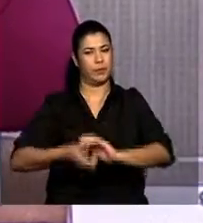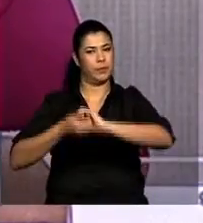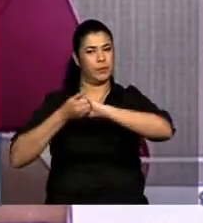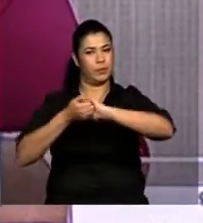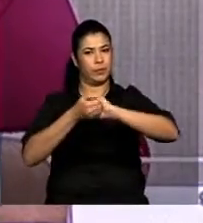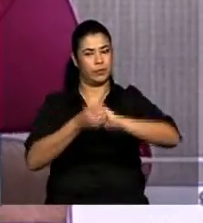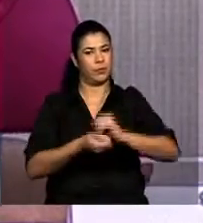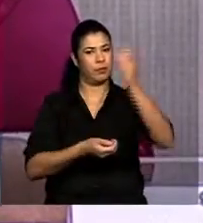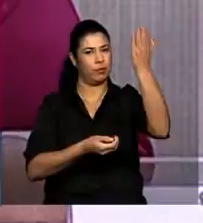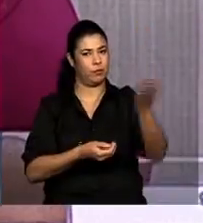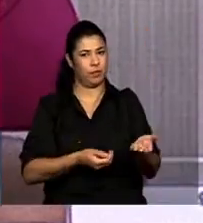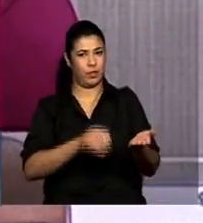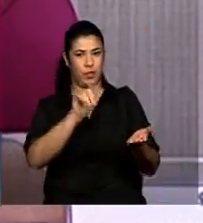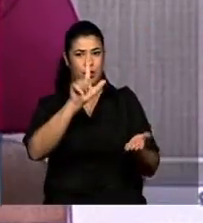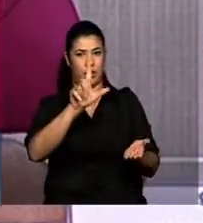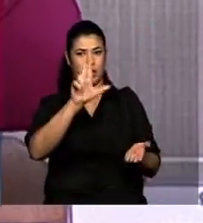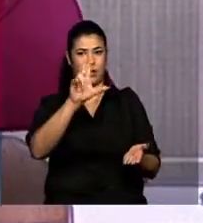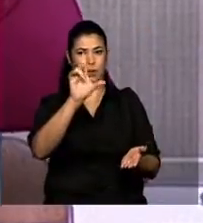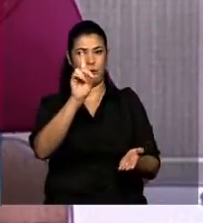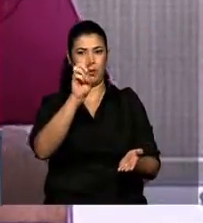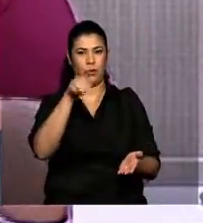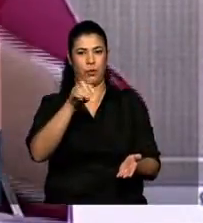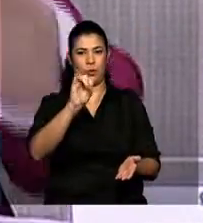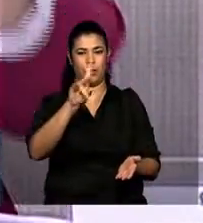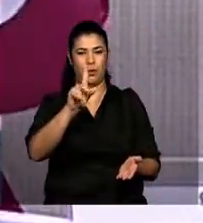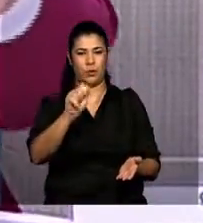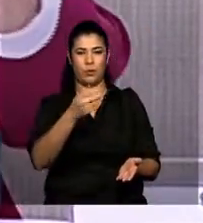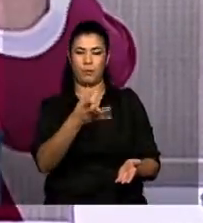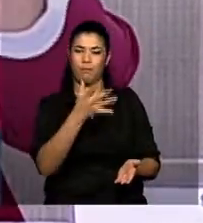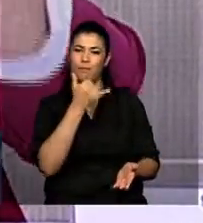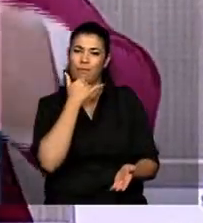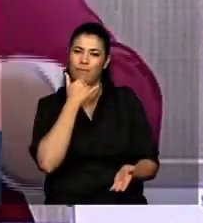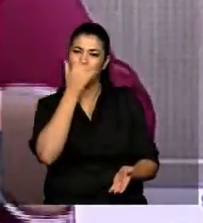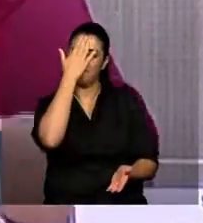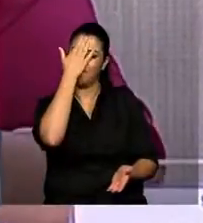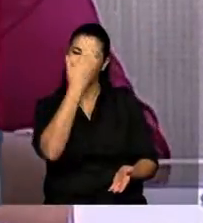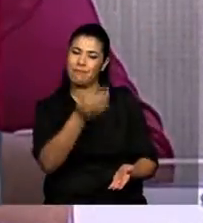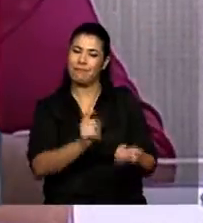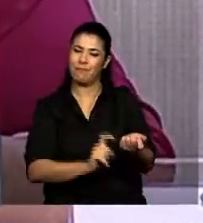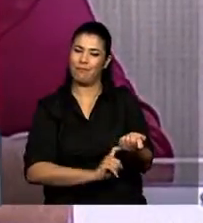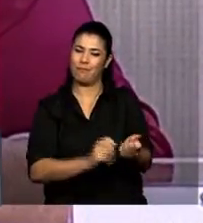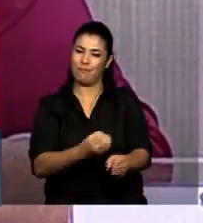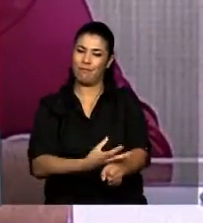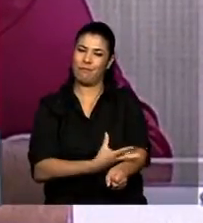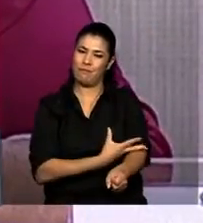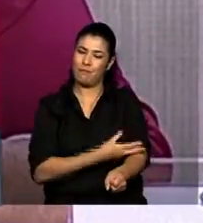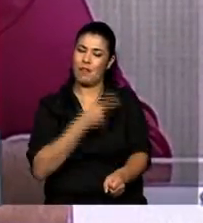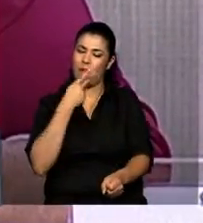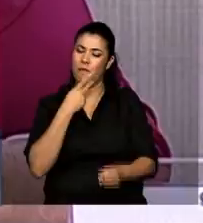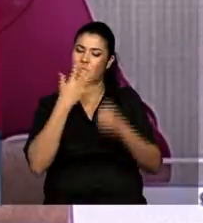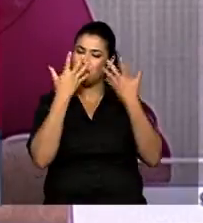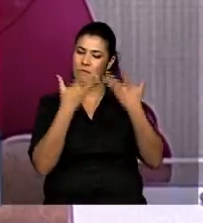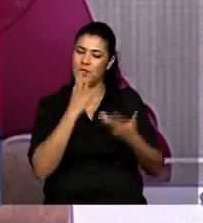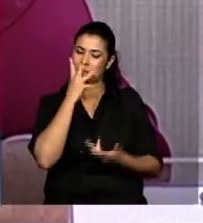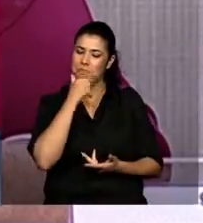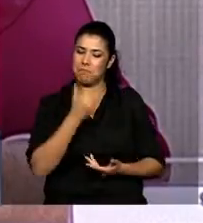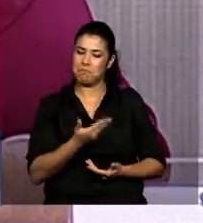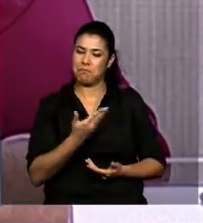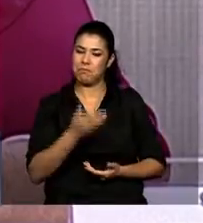a Ludmilla, né? Que estava um pouquinho nervosa, mas fez uma fala, né,